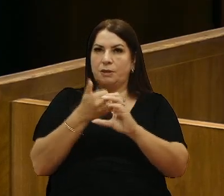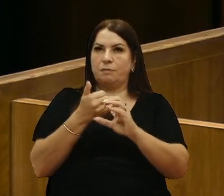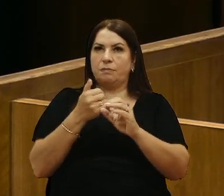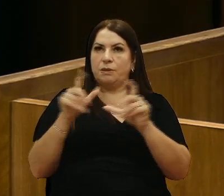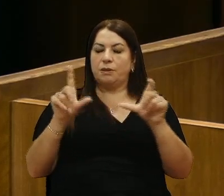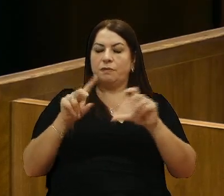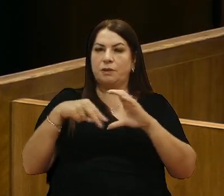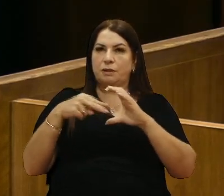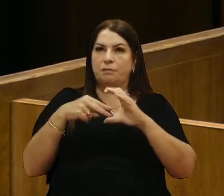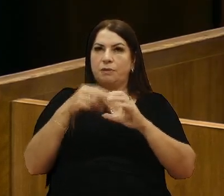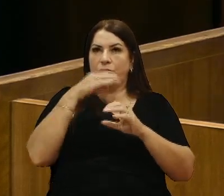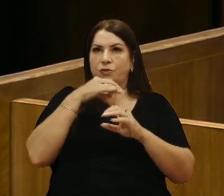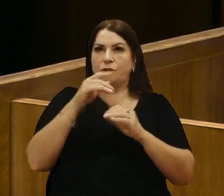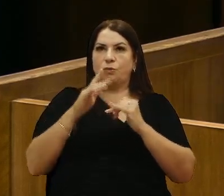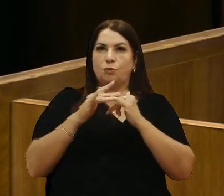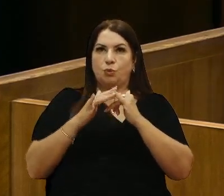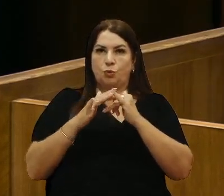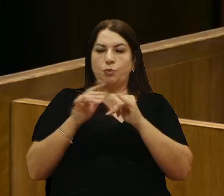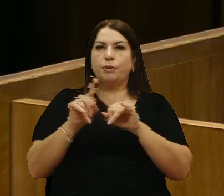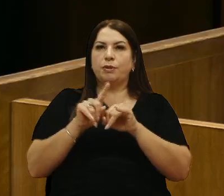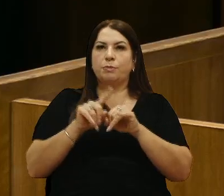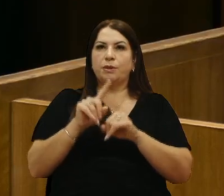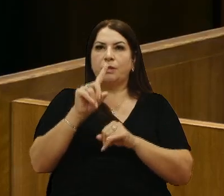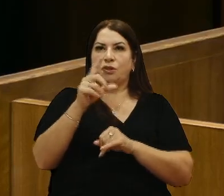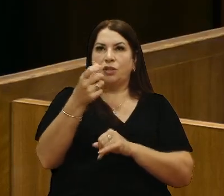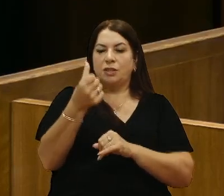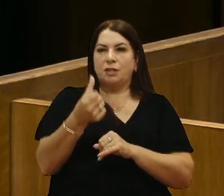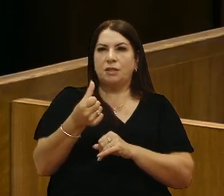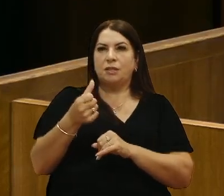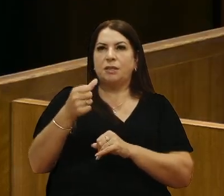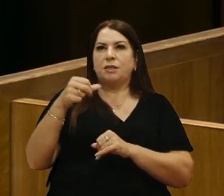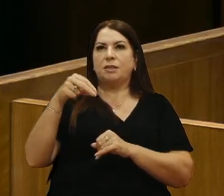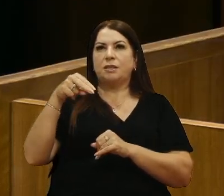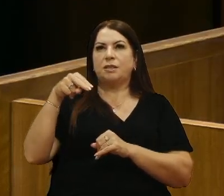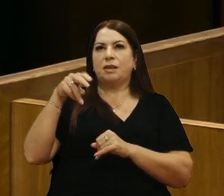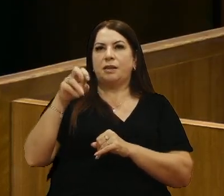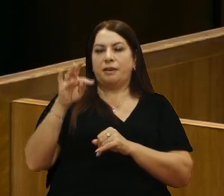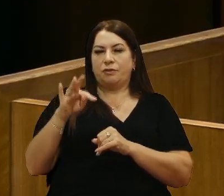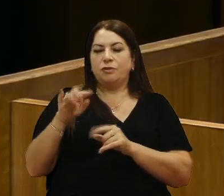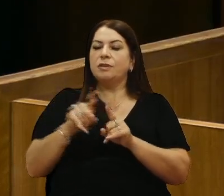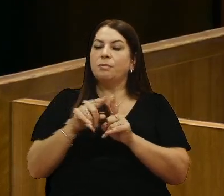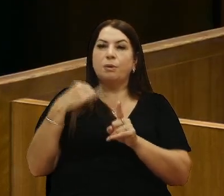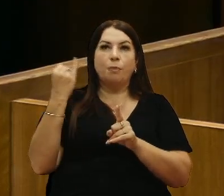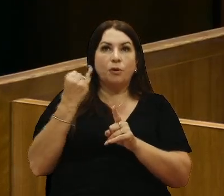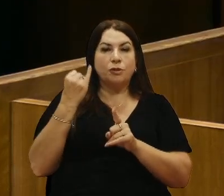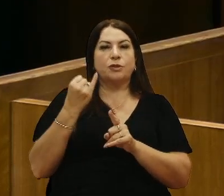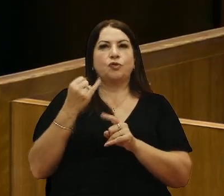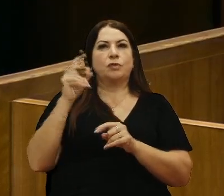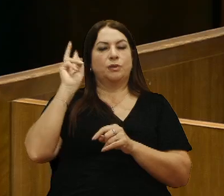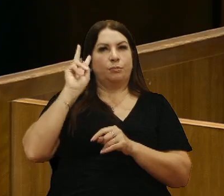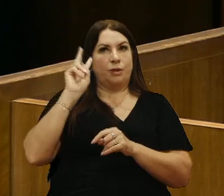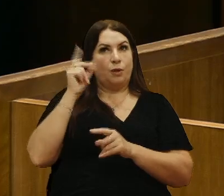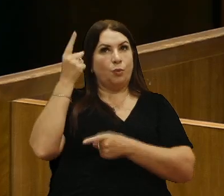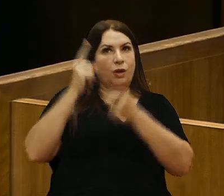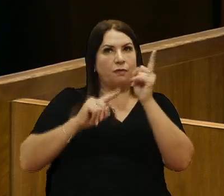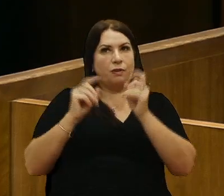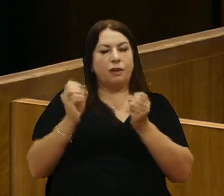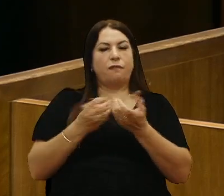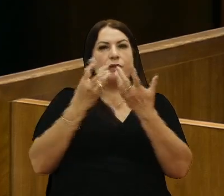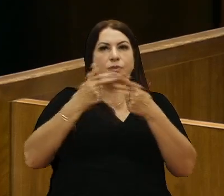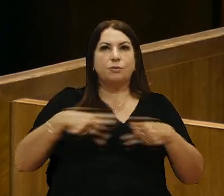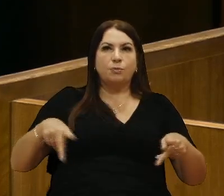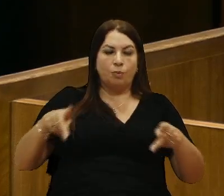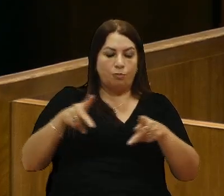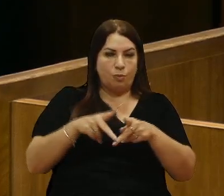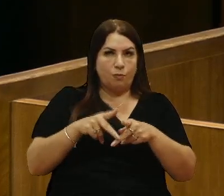Câmara Caxias, no YouTube, e pelo canal 16 da NET. É importante lembrar que o Carnaval é uma festa do povo.